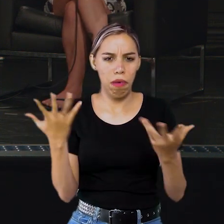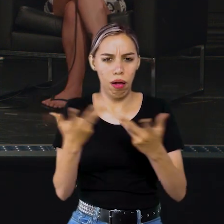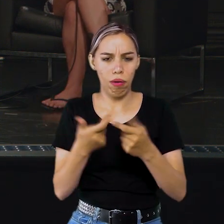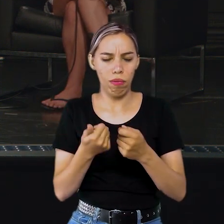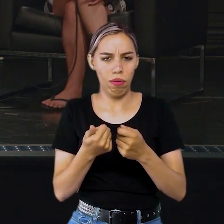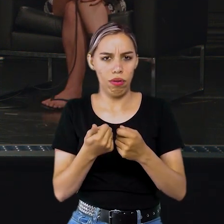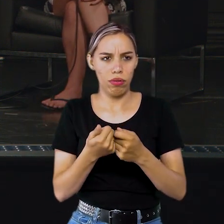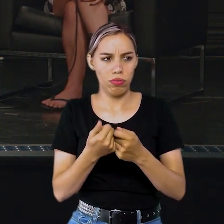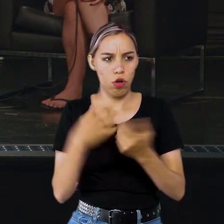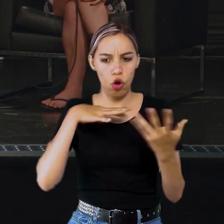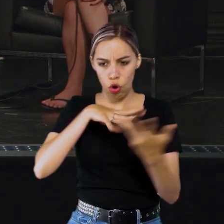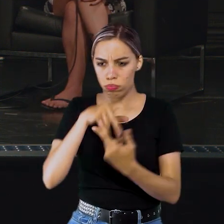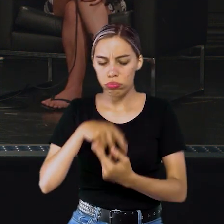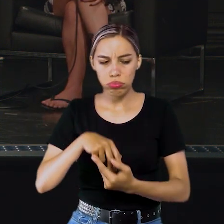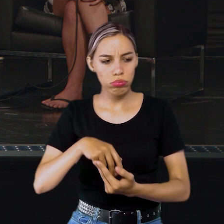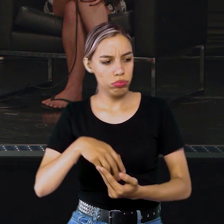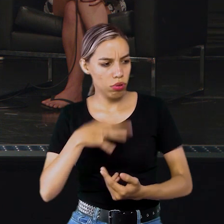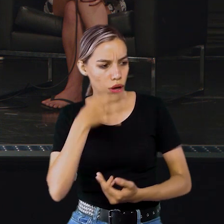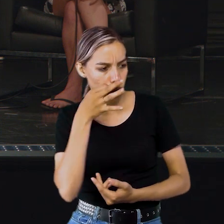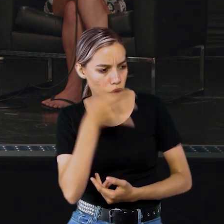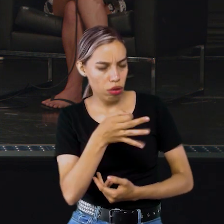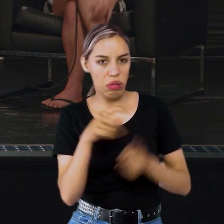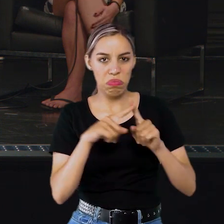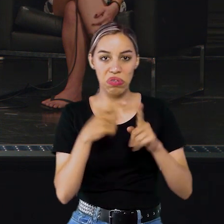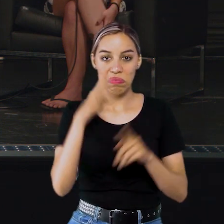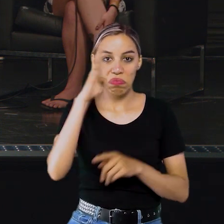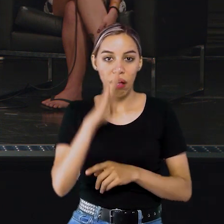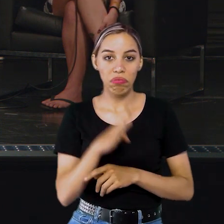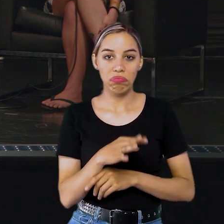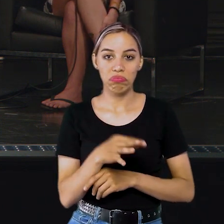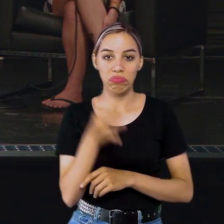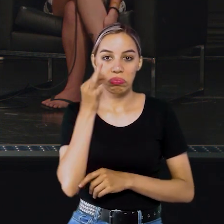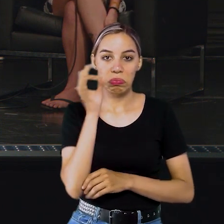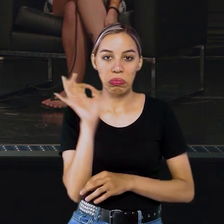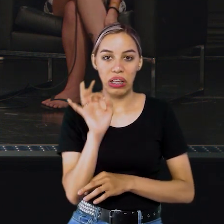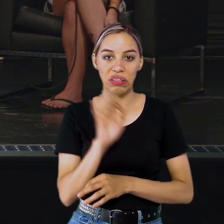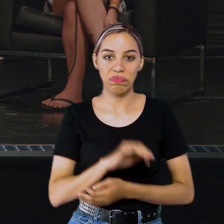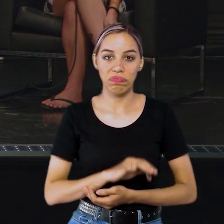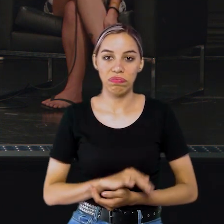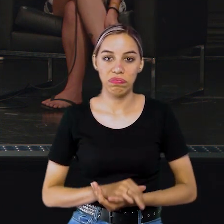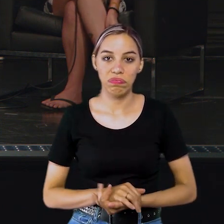muito, porque o mundo ouviu a nossa voz. Mas o Brasil não assistiu o nosso filme.